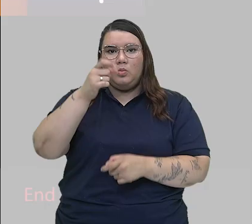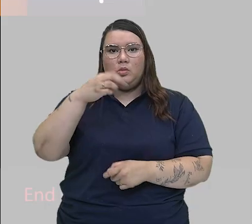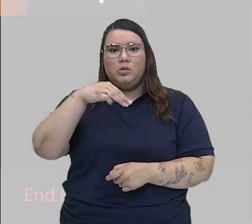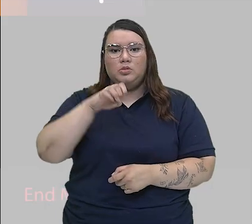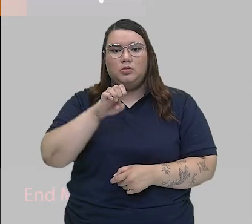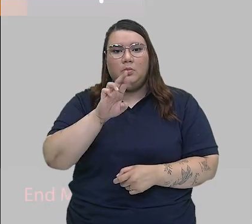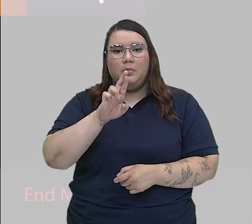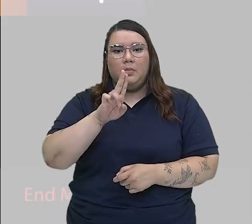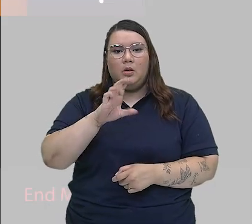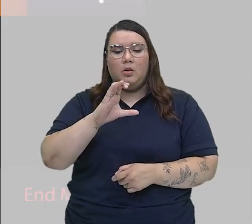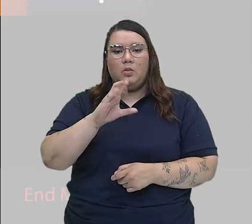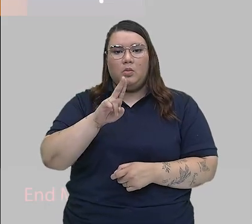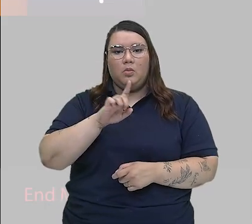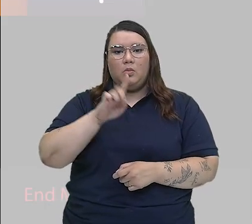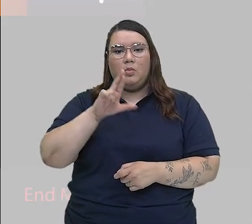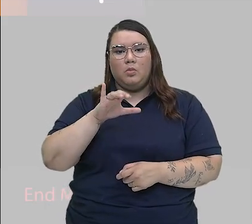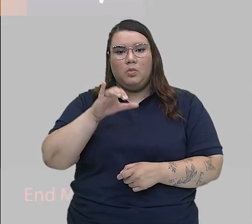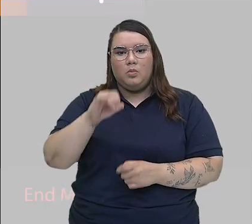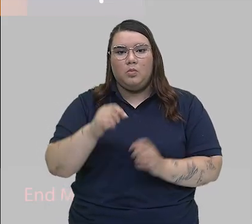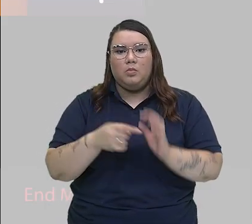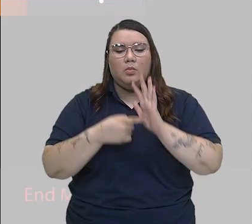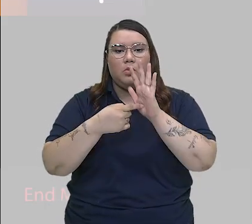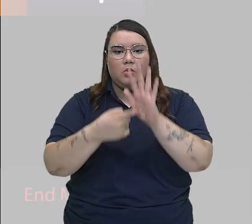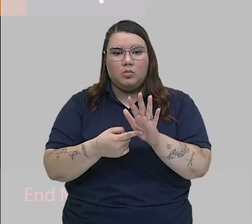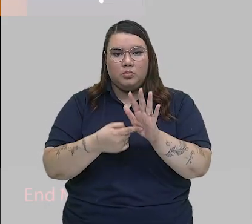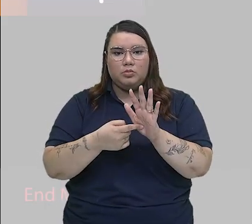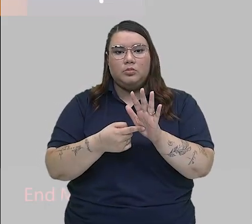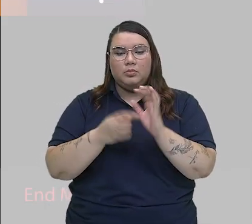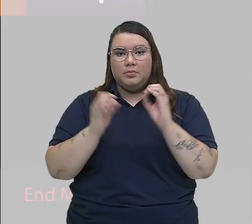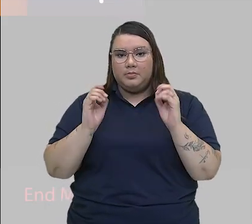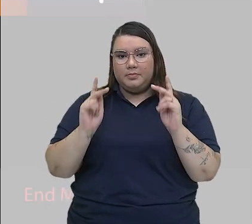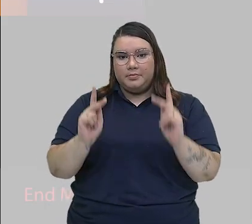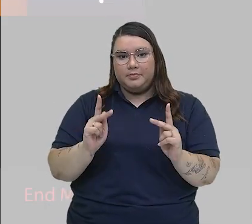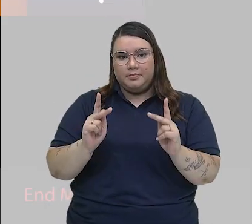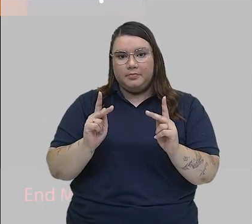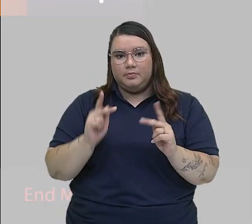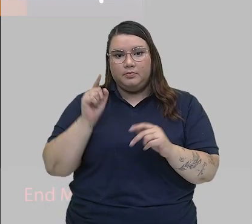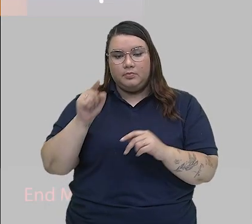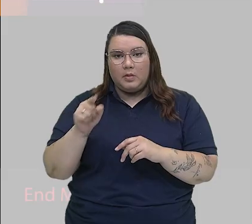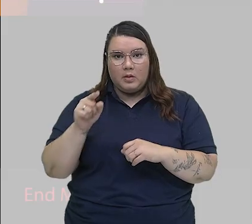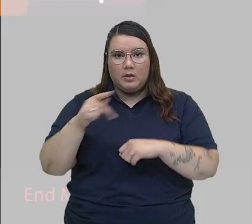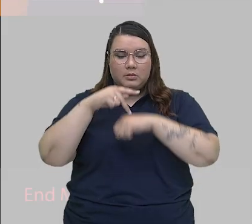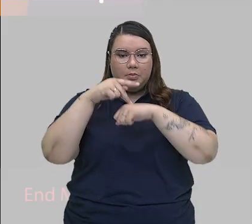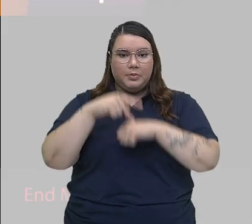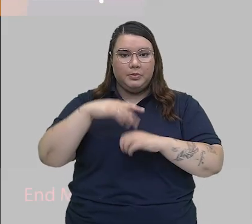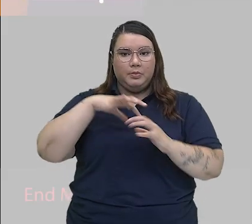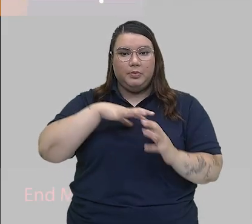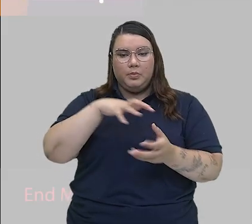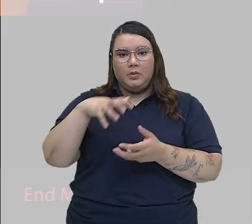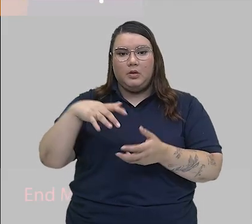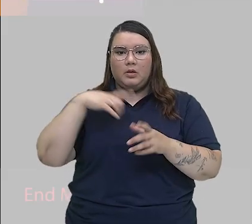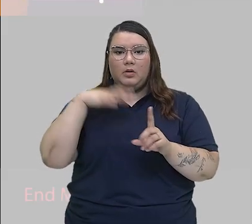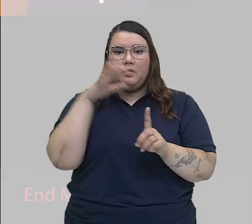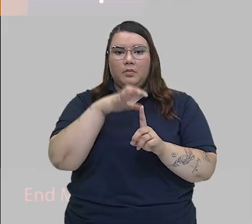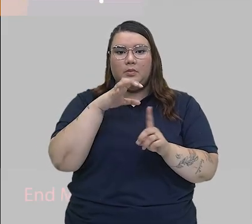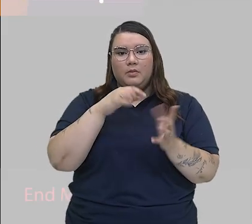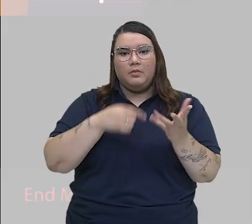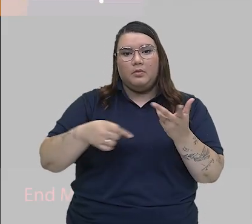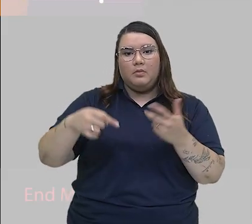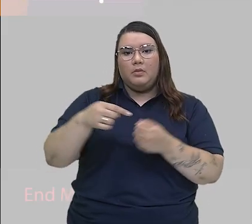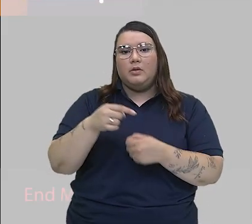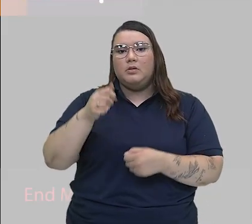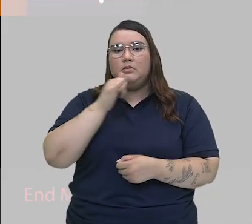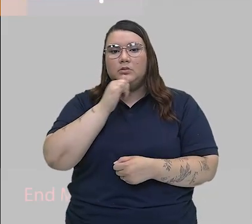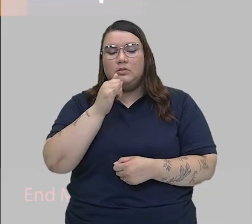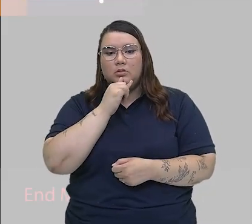vai indicar aí a pressão atmosférica, tudo bem? Essa pressão atmosférica, ela influencia em várias coisas, como, por